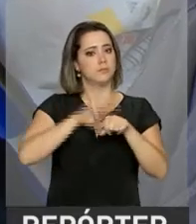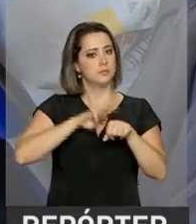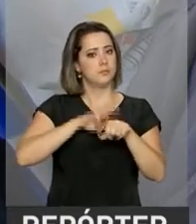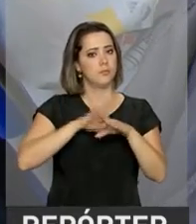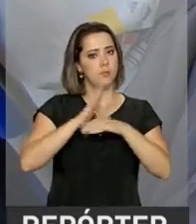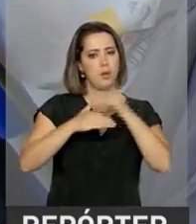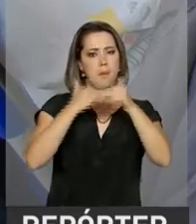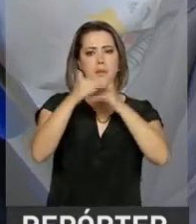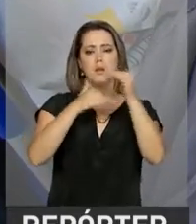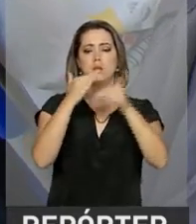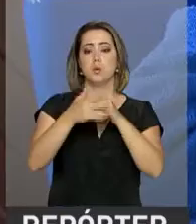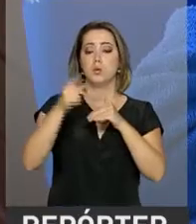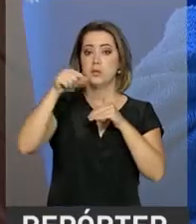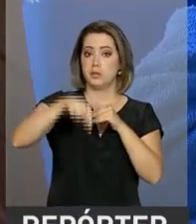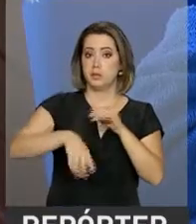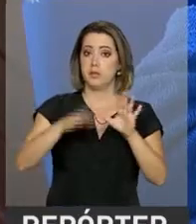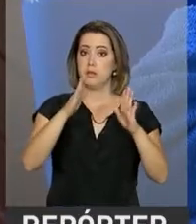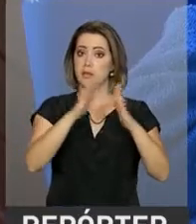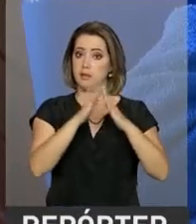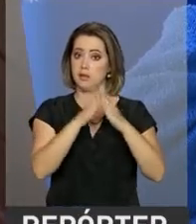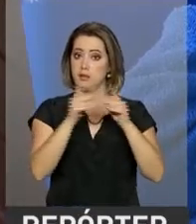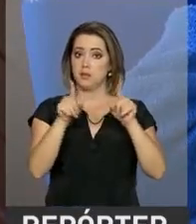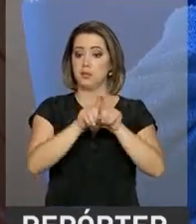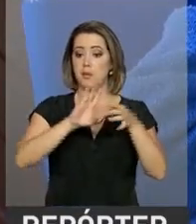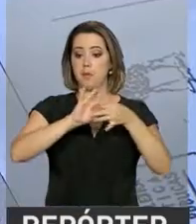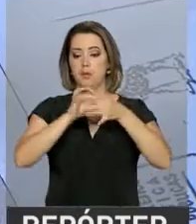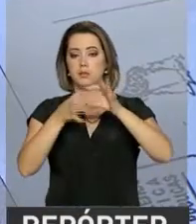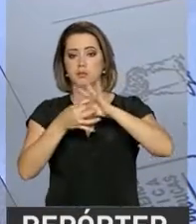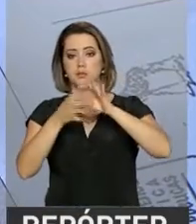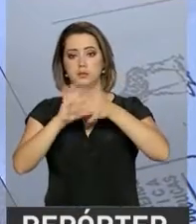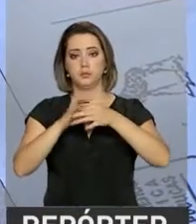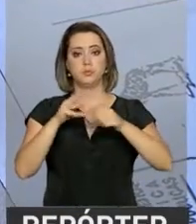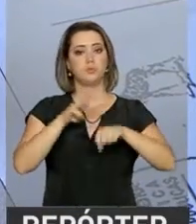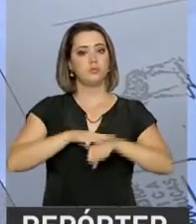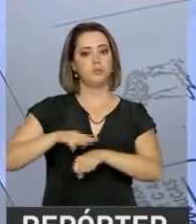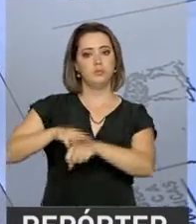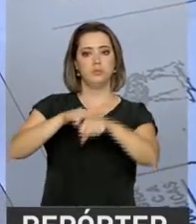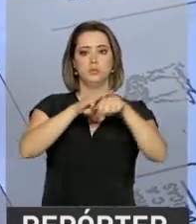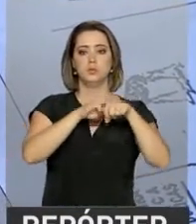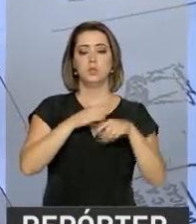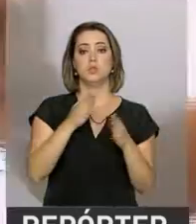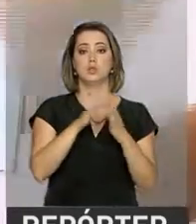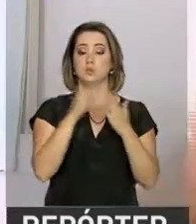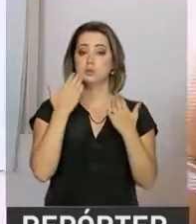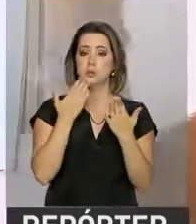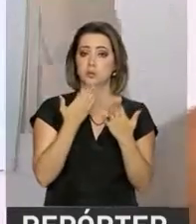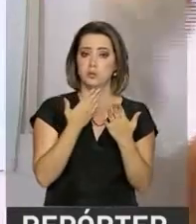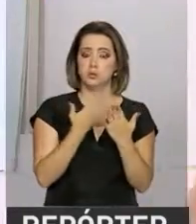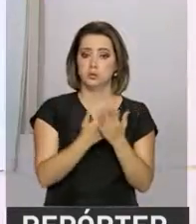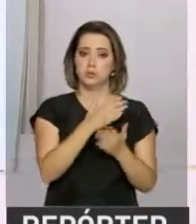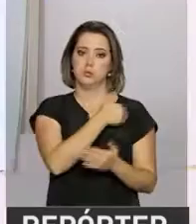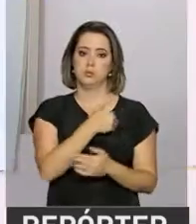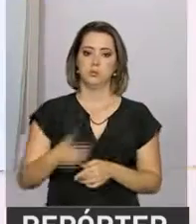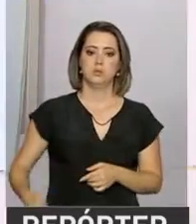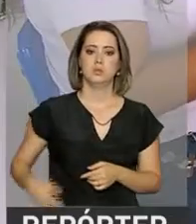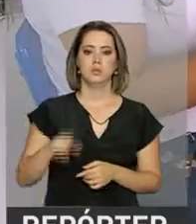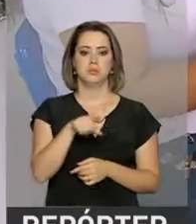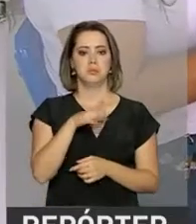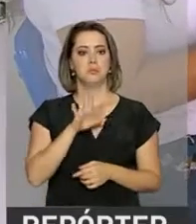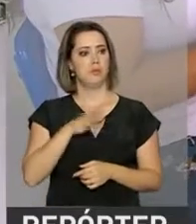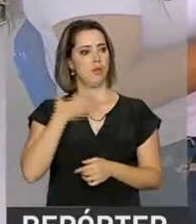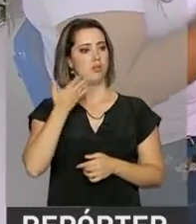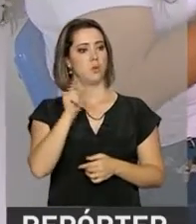o desempenho em sala de aula e na Olimpíada Brasileira de Matemática das Escolas Públicas. Cristina se surpreendeu